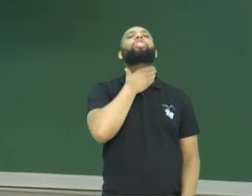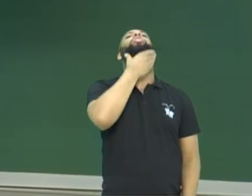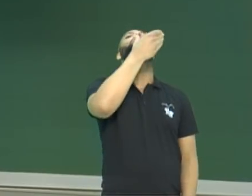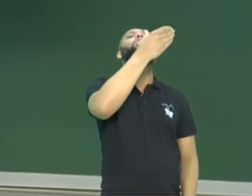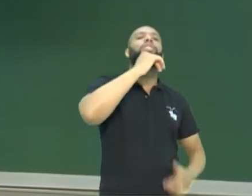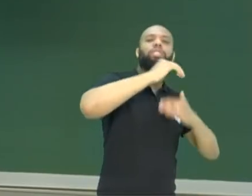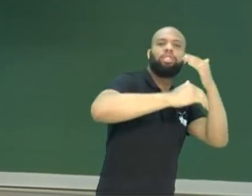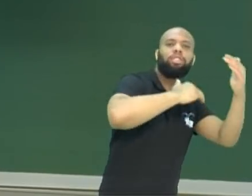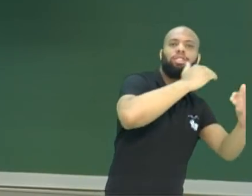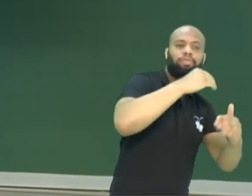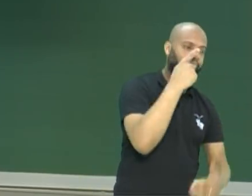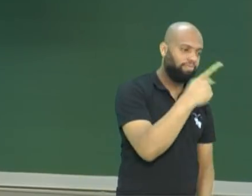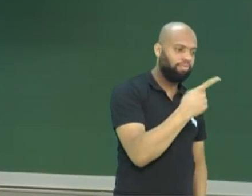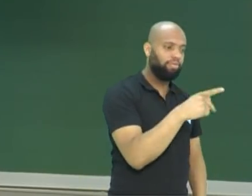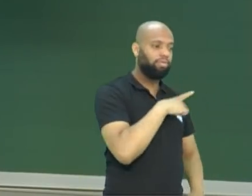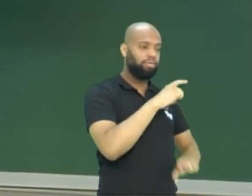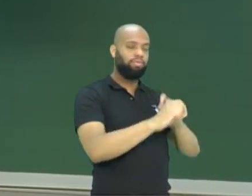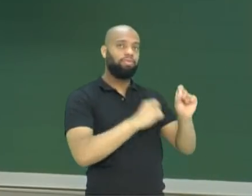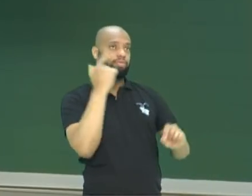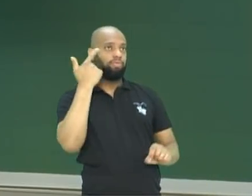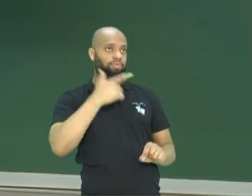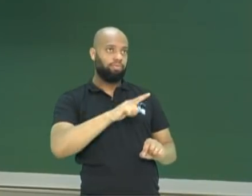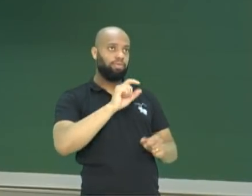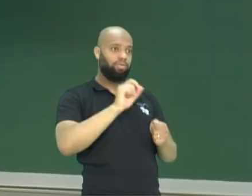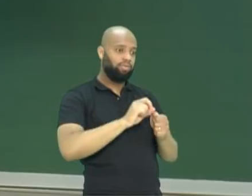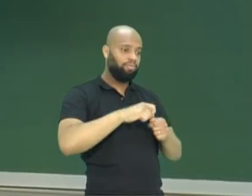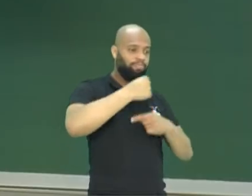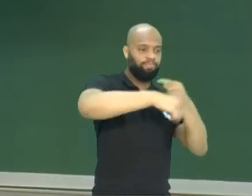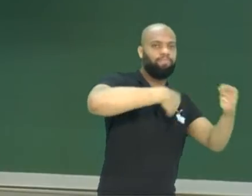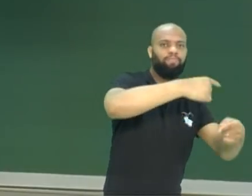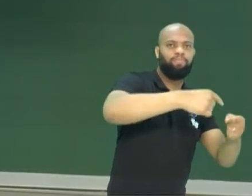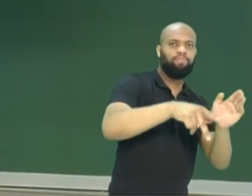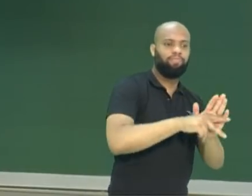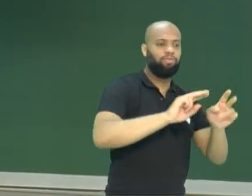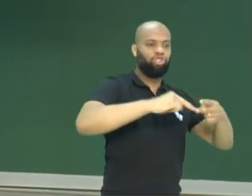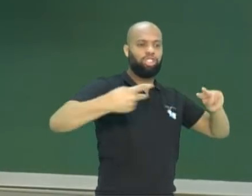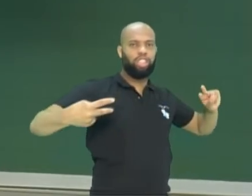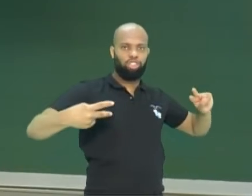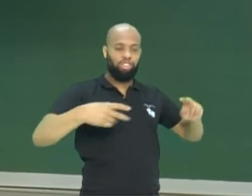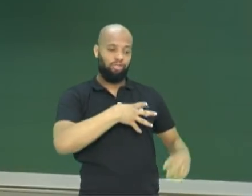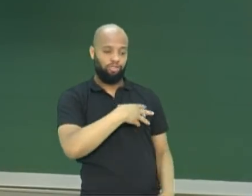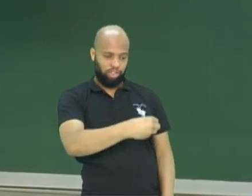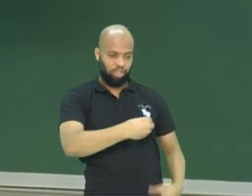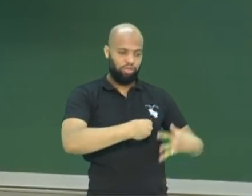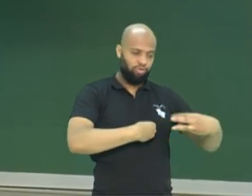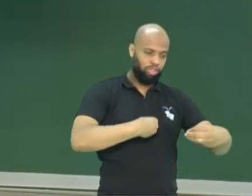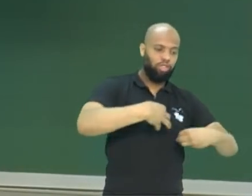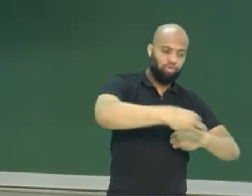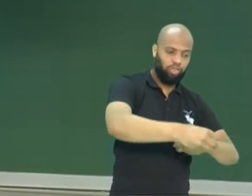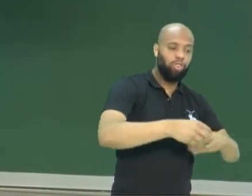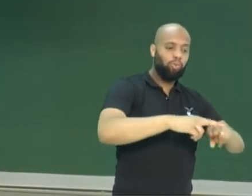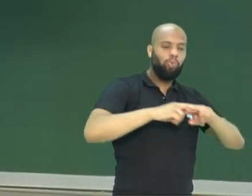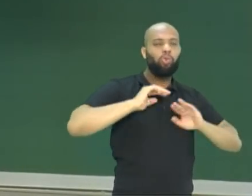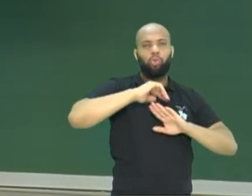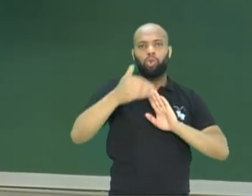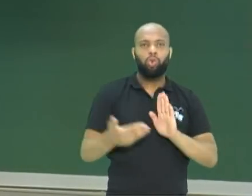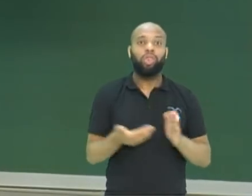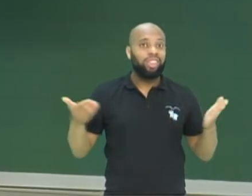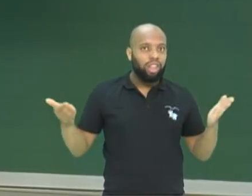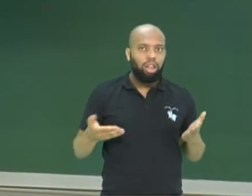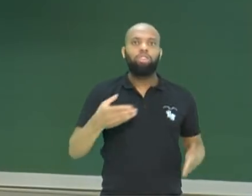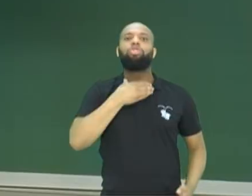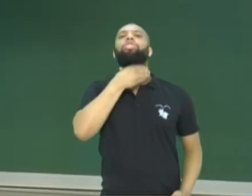dela, ela tinha a capacidade de transmitir essa herança para os seus descendentes. Por isso que todas as girafinhas agora têm o pescoço